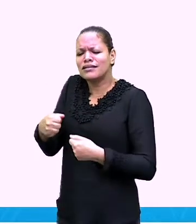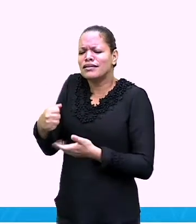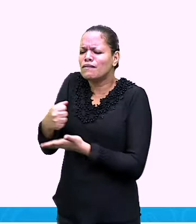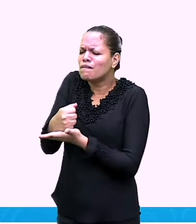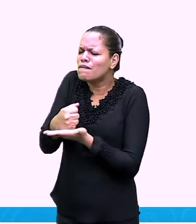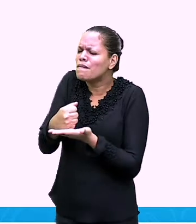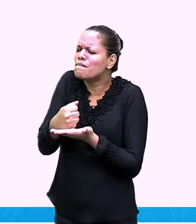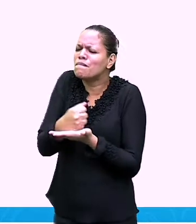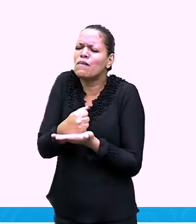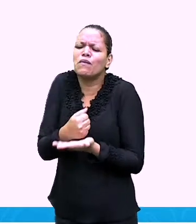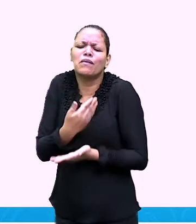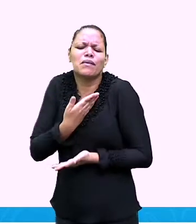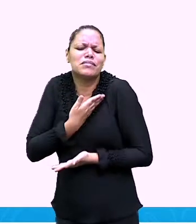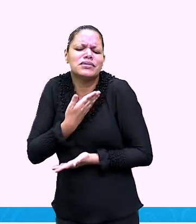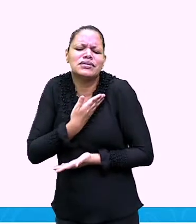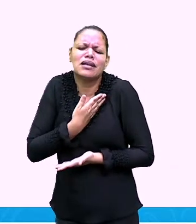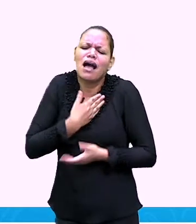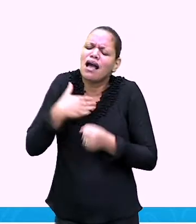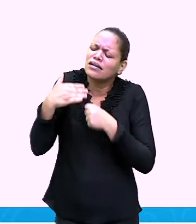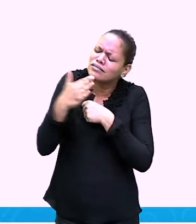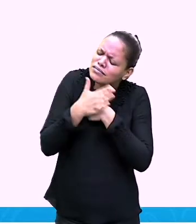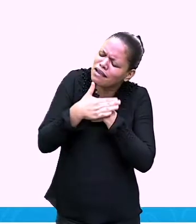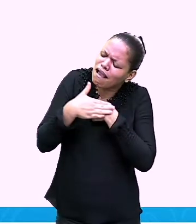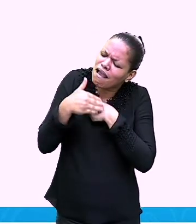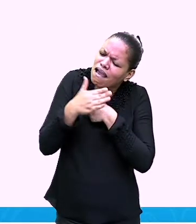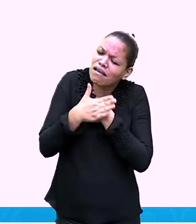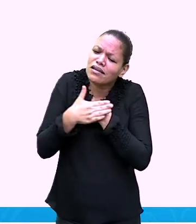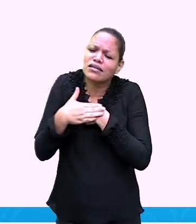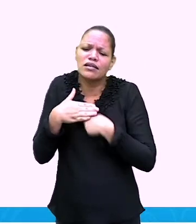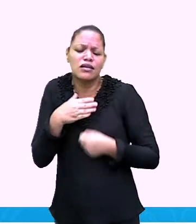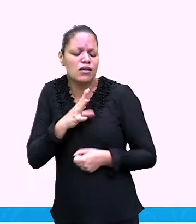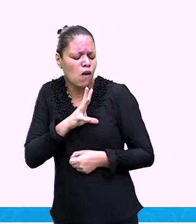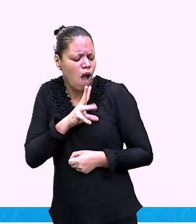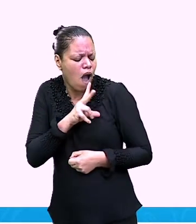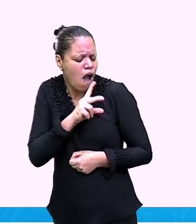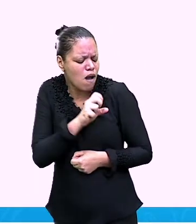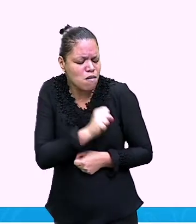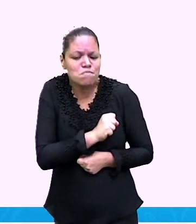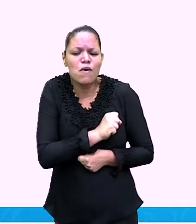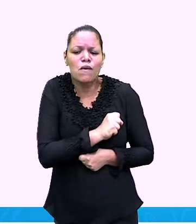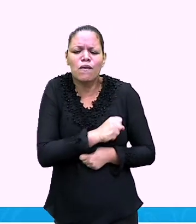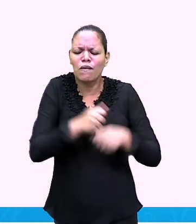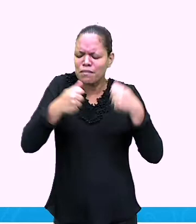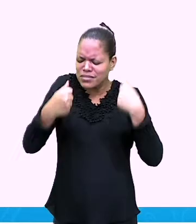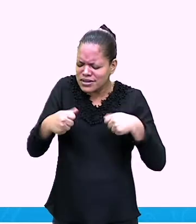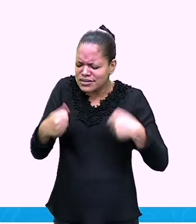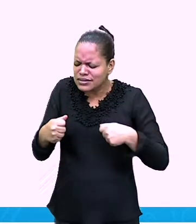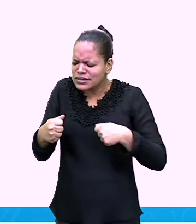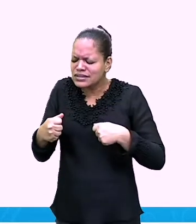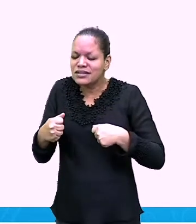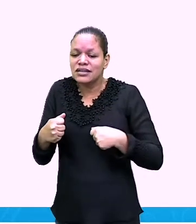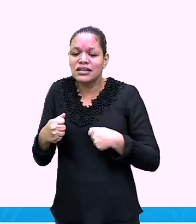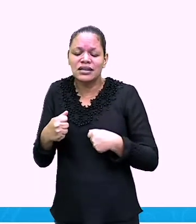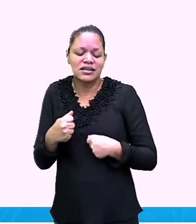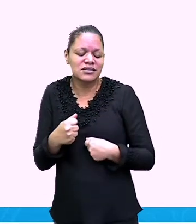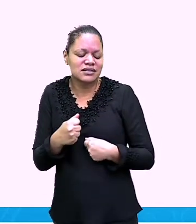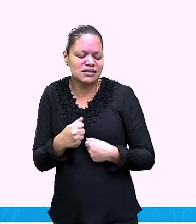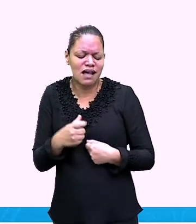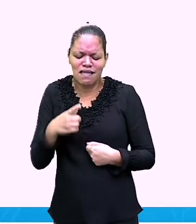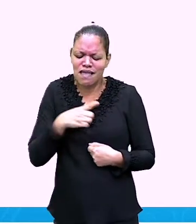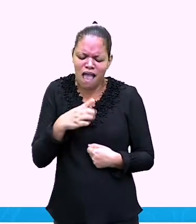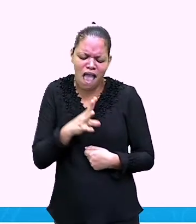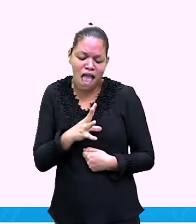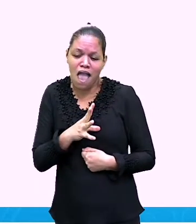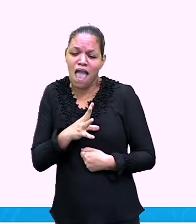carinho e amor, que precisa vir de todos que a cercam, dos seus amigos, dos seus colegas, dos